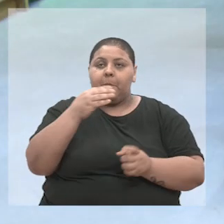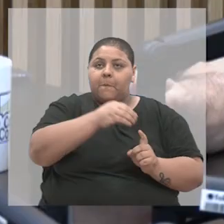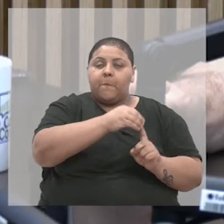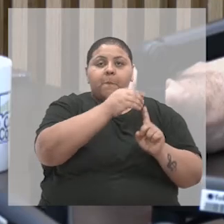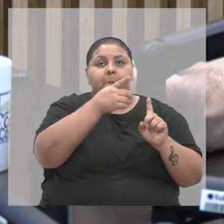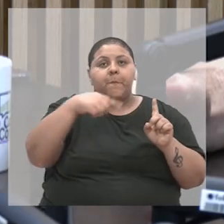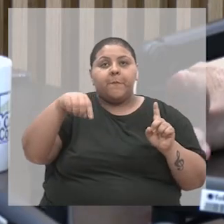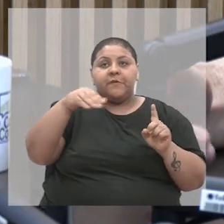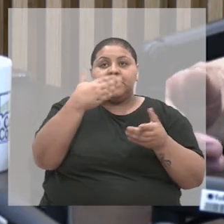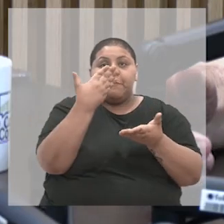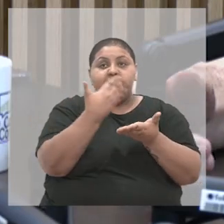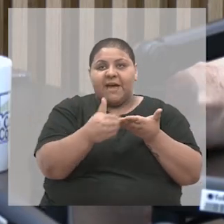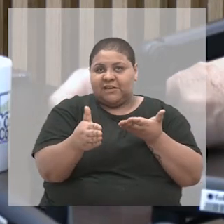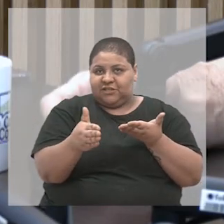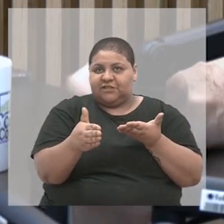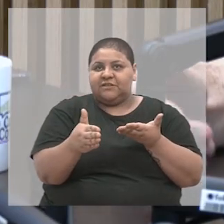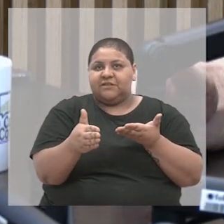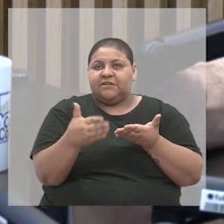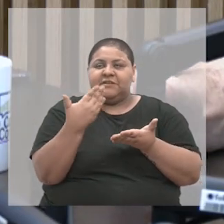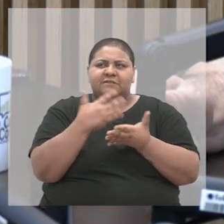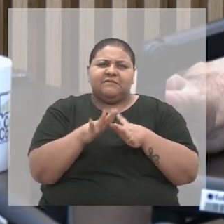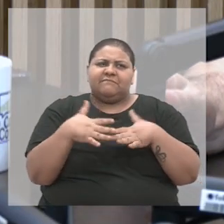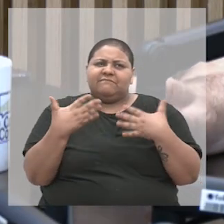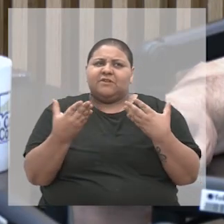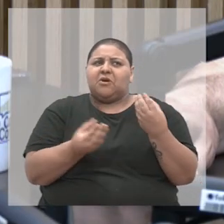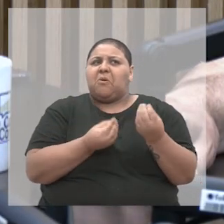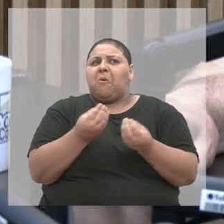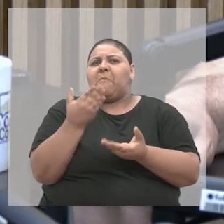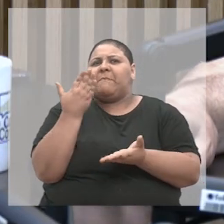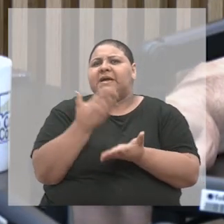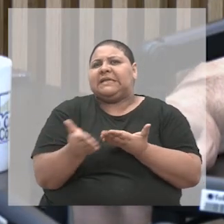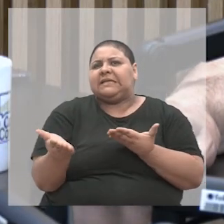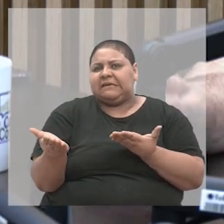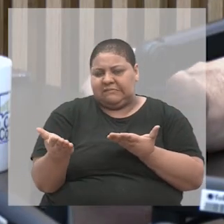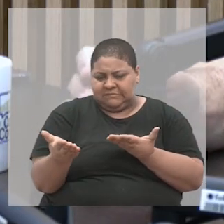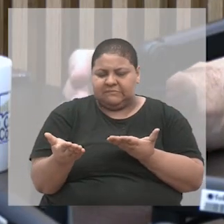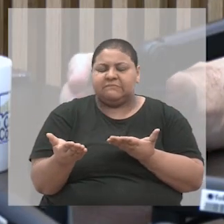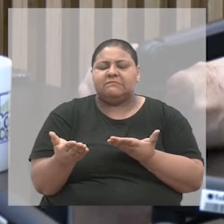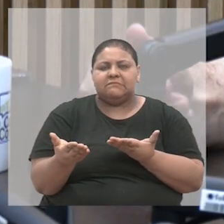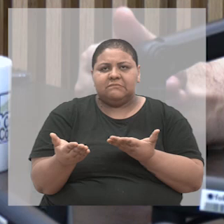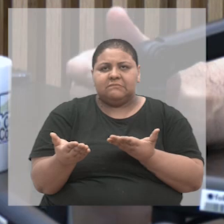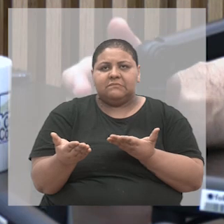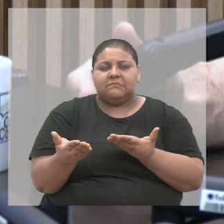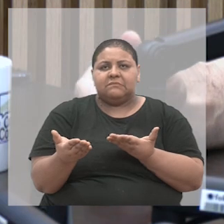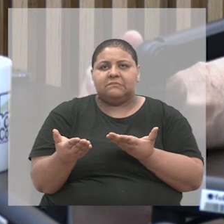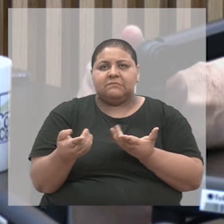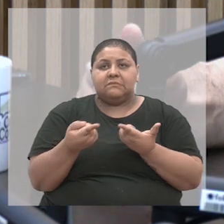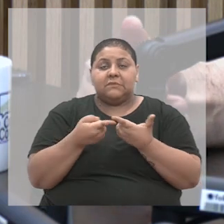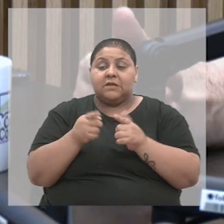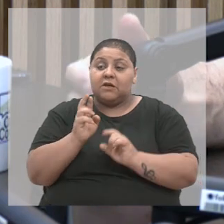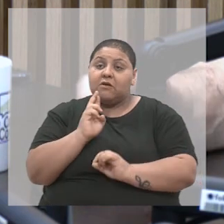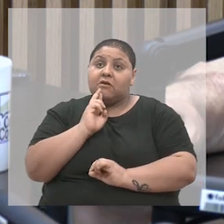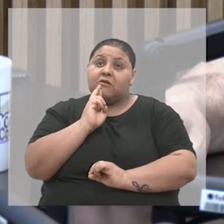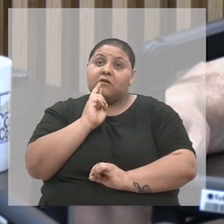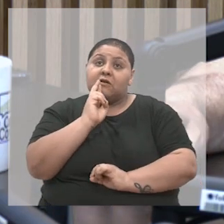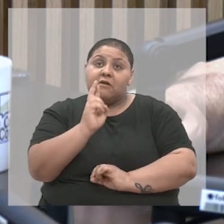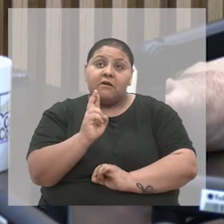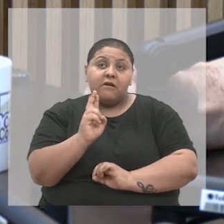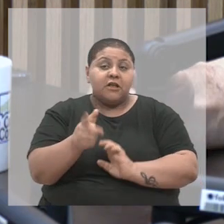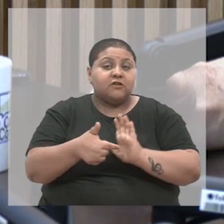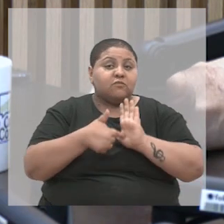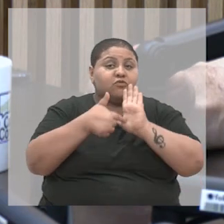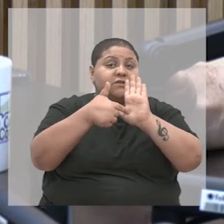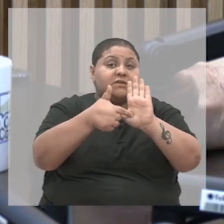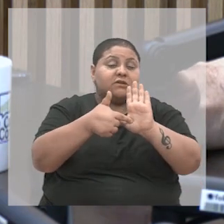Quando a gente perde, né? Como é que eu fui perder, né? Mas as respostas, elas vão aparecendo, com o tempo elas aparecem,